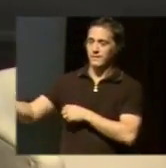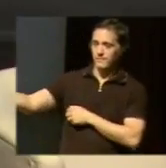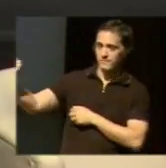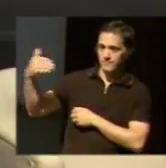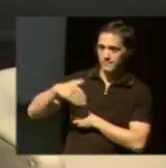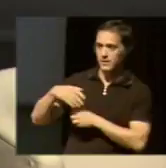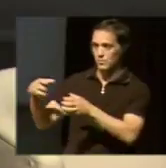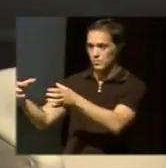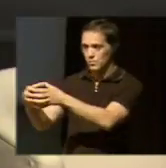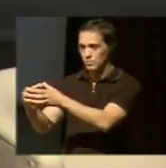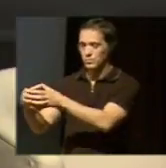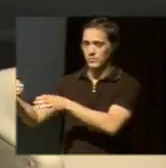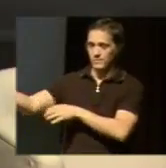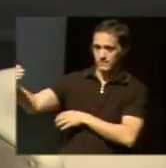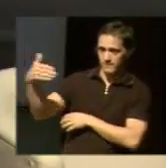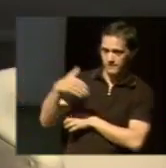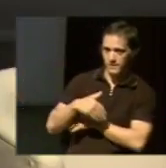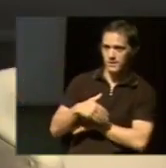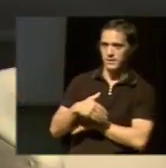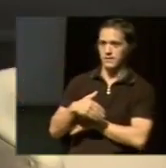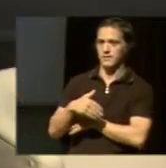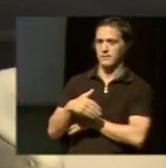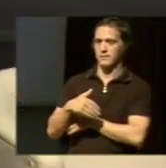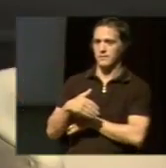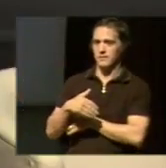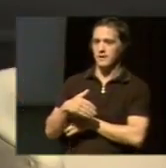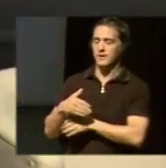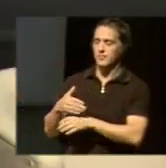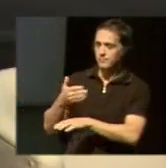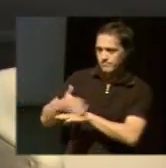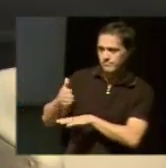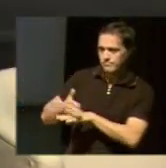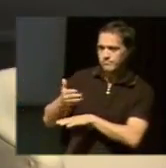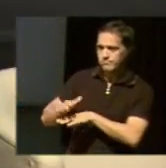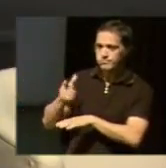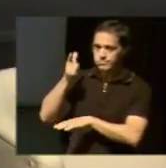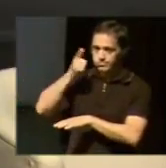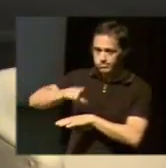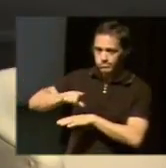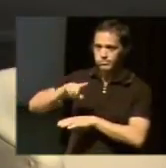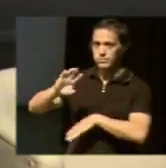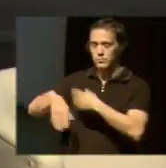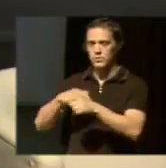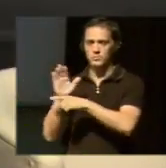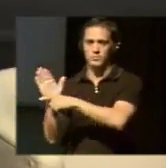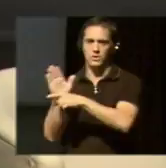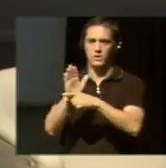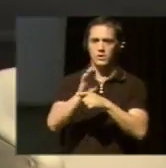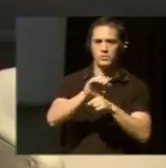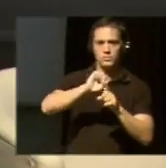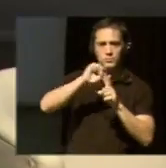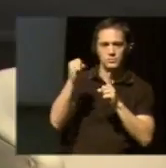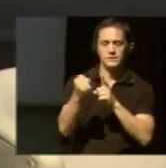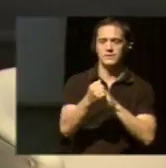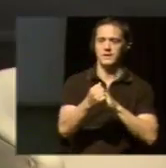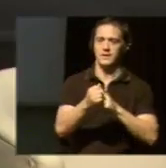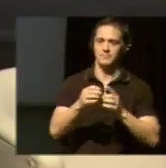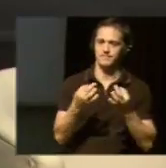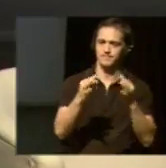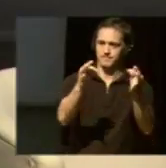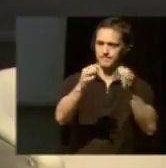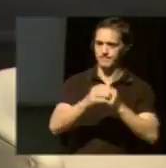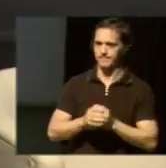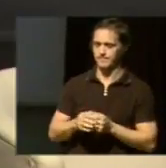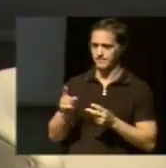dessas associações, foram formados, receberam treinamento e ajudaram os membros da associação a lidar com tecnologia.